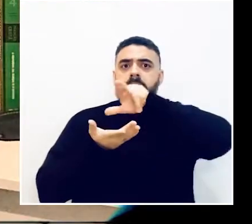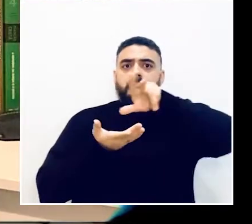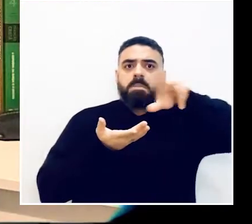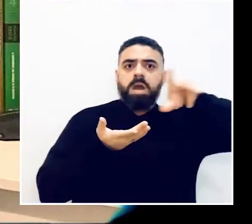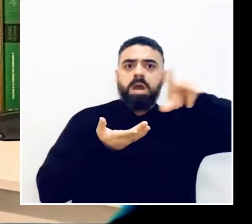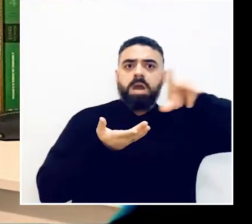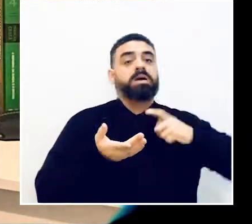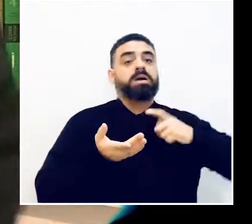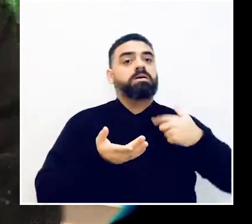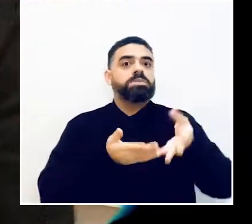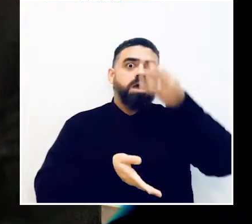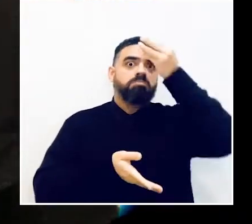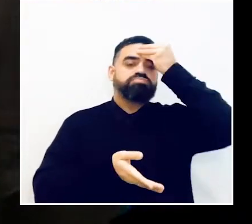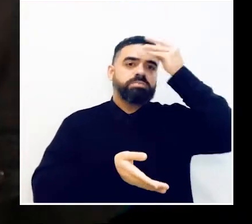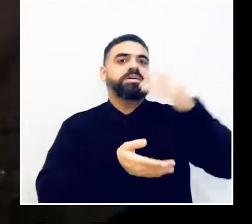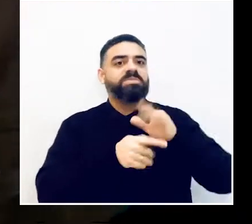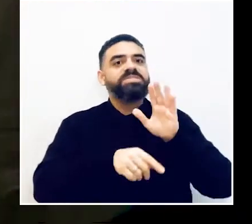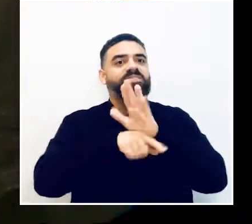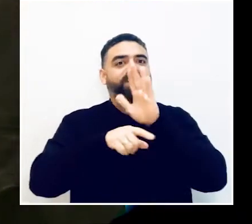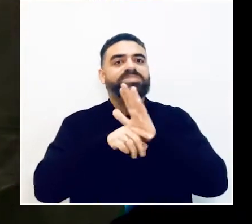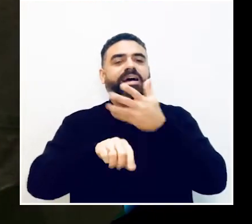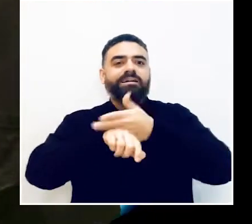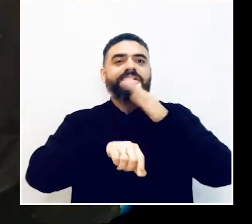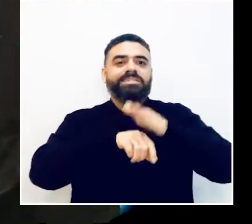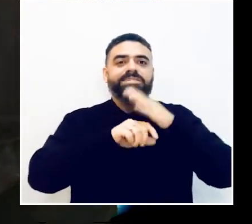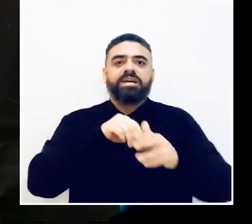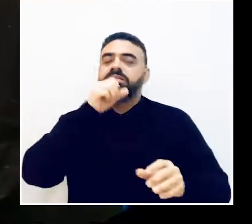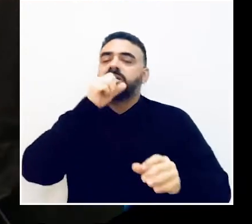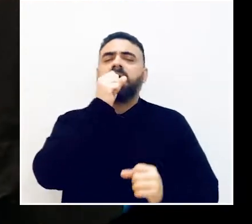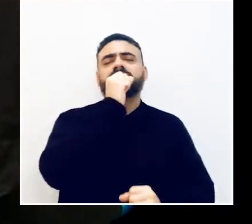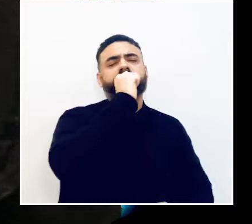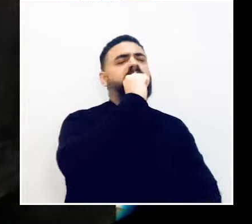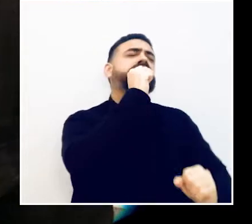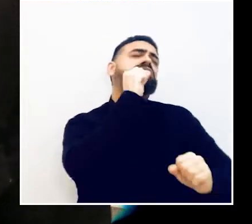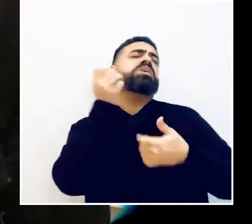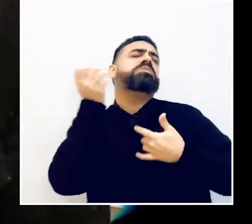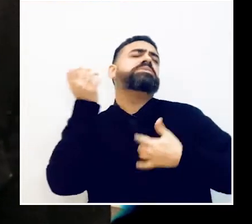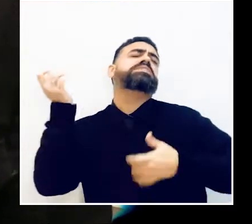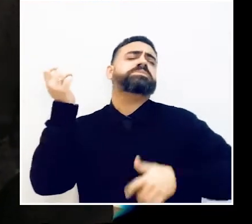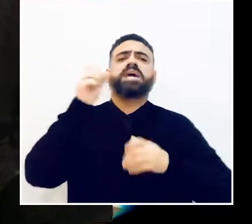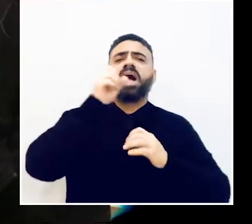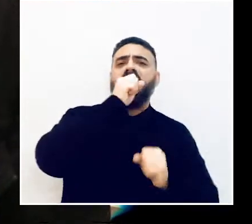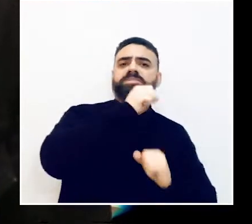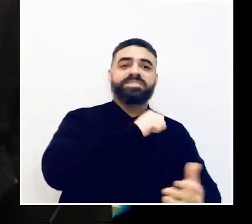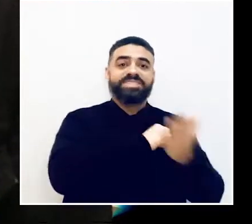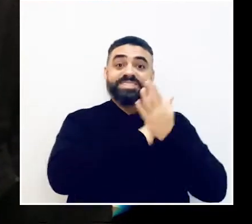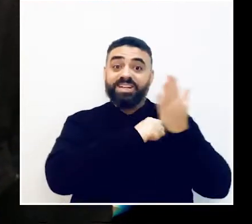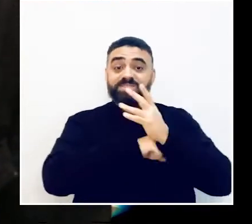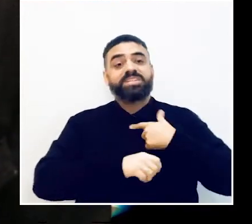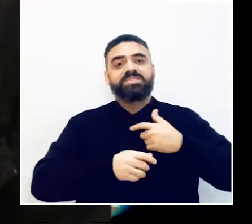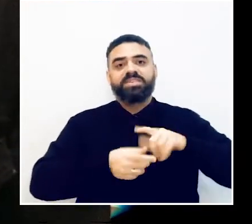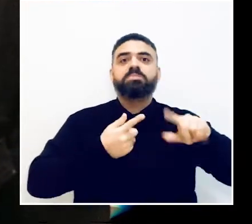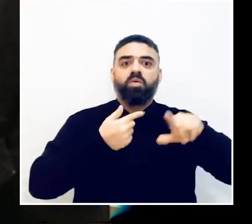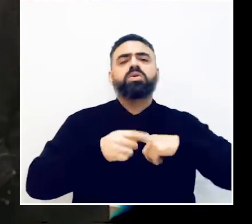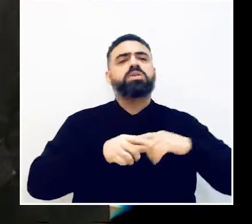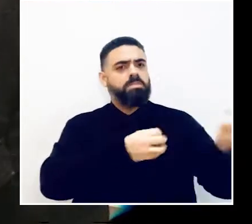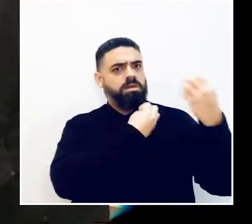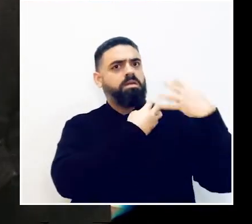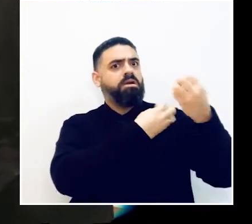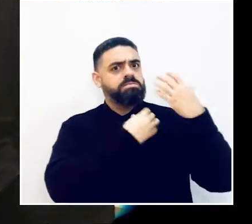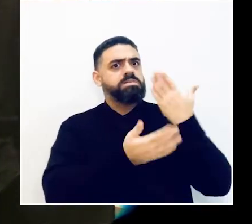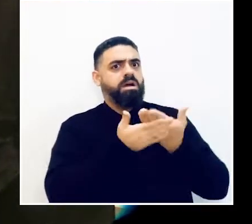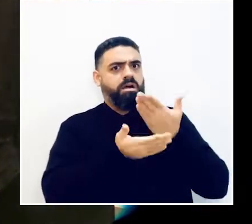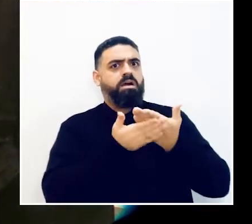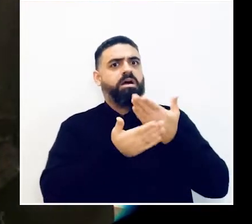ajudar nos ensaios das bandas da UPA. Eles ensaiavam a gente, eles ensinavam a gente a tocar as músicas. O Otávio até ele dava